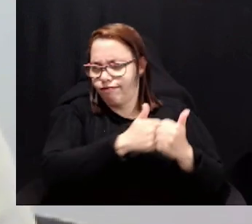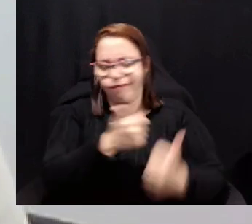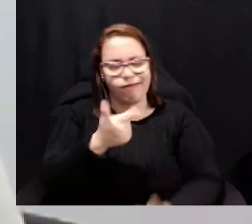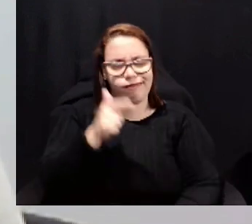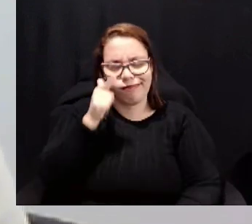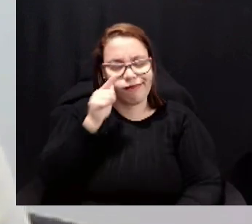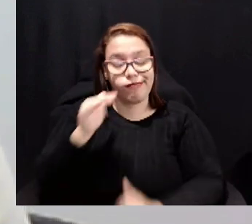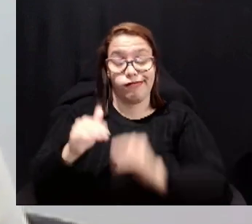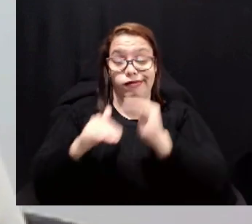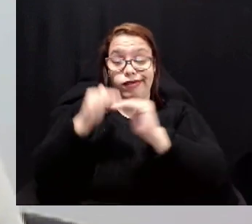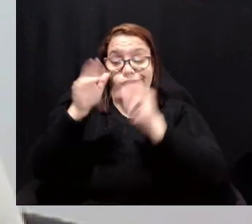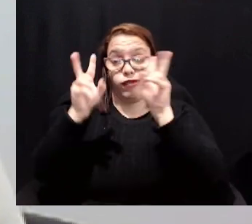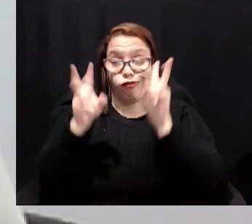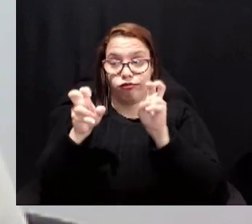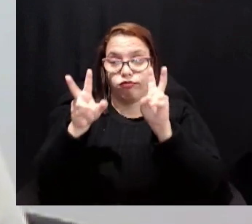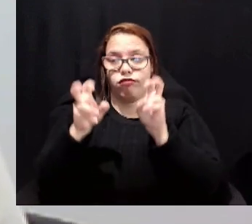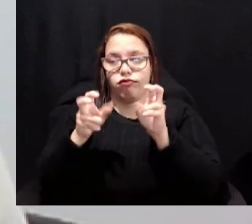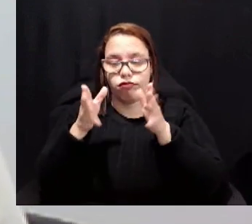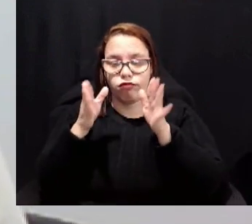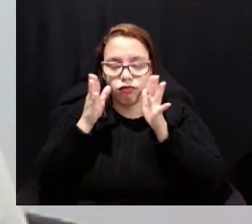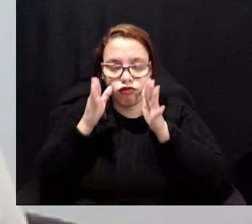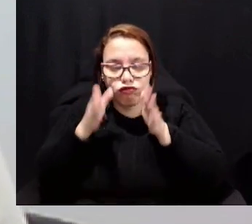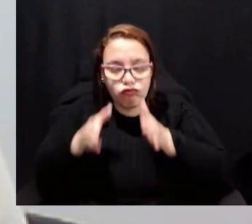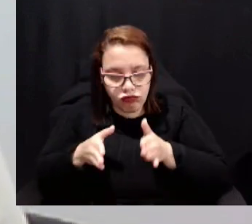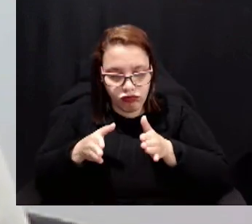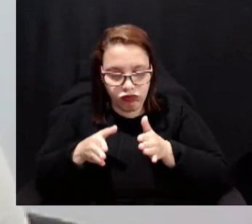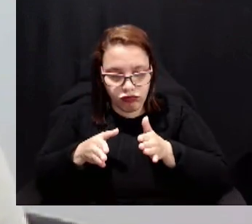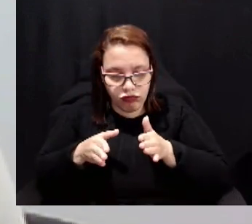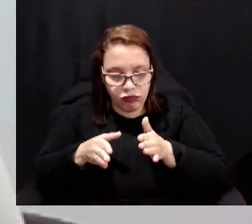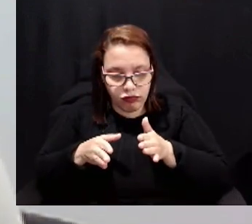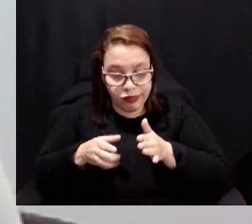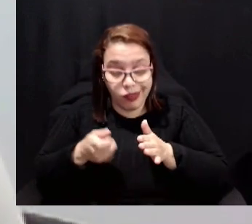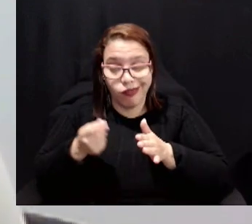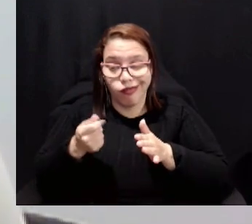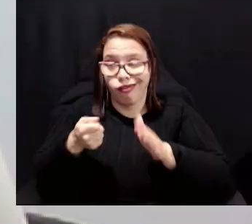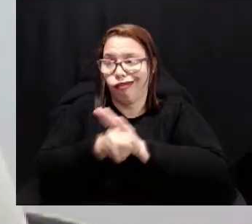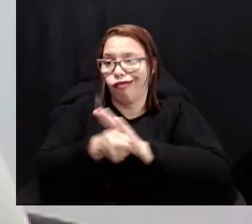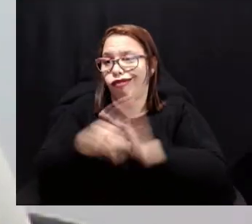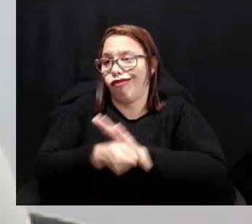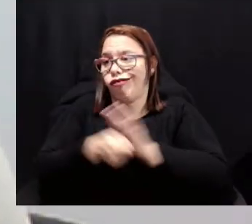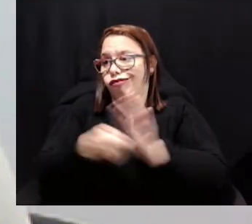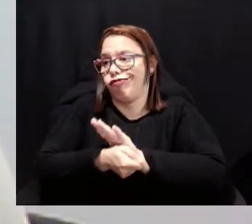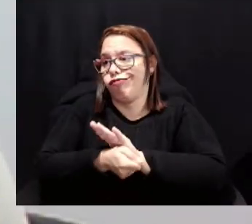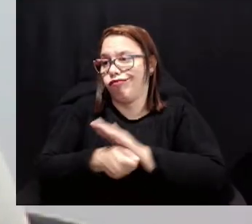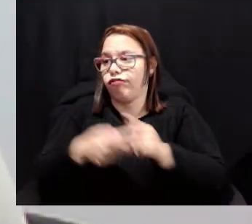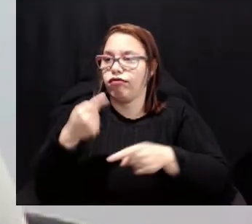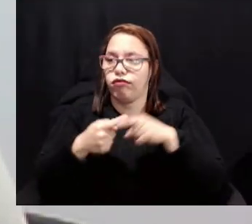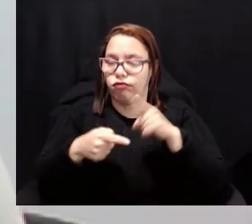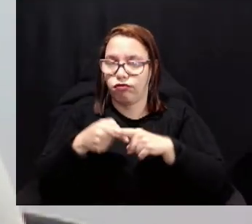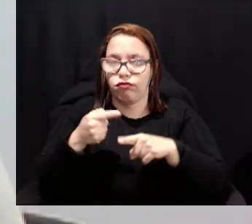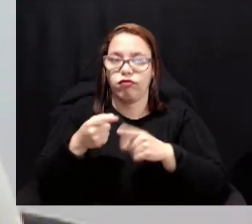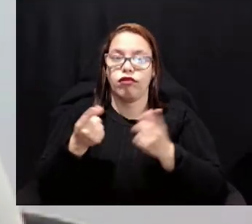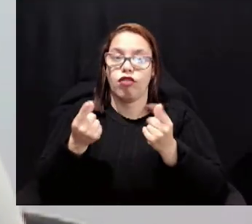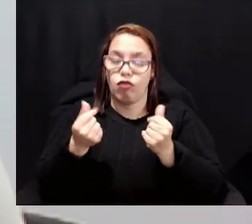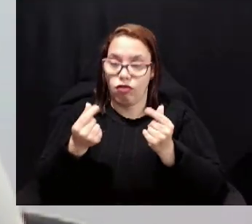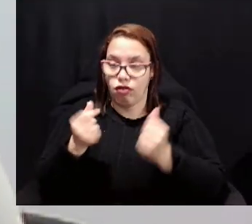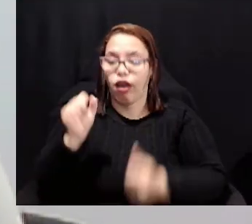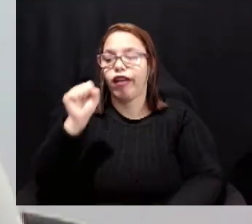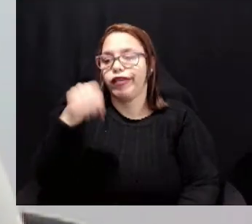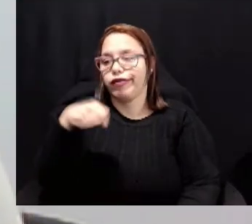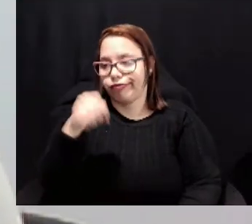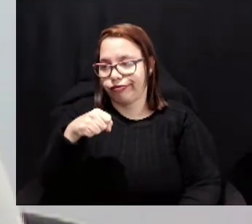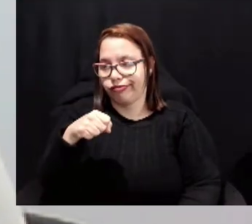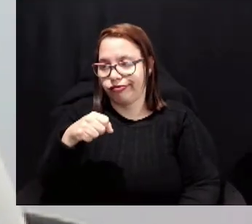a gente não conseguir avançar nesse tema, a gente tem que enxergar como se a gente estivesse enterrando dinheiro, né? Esses materiais, eles valem